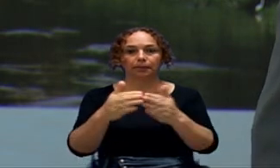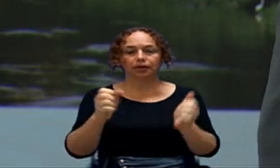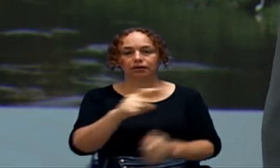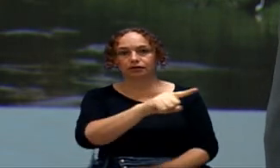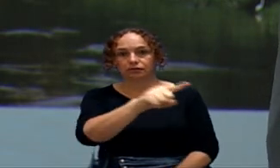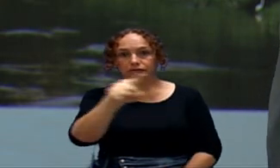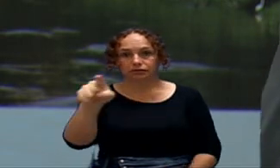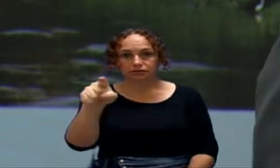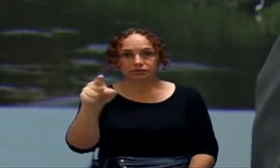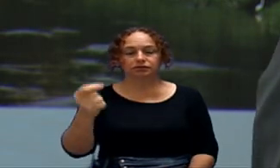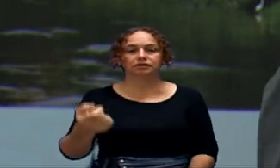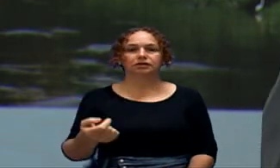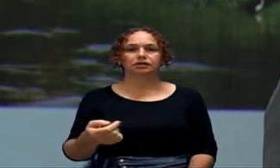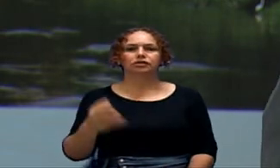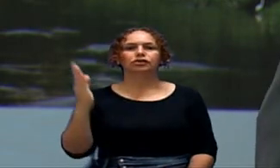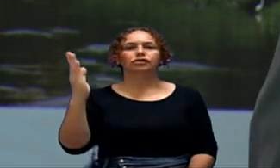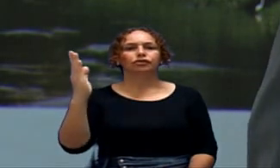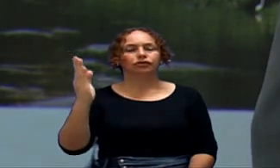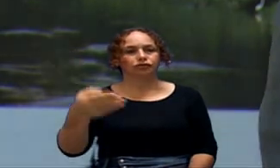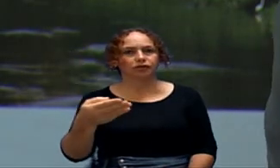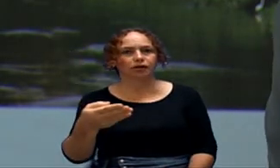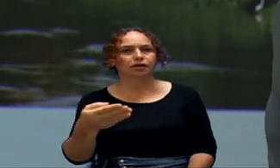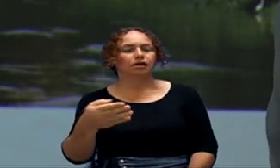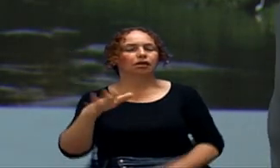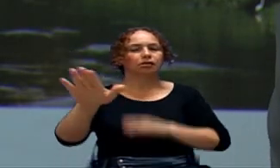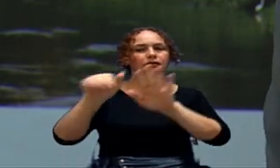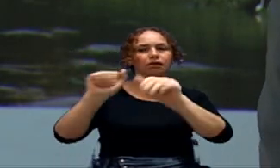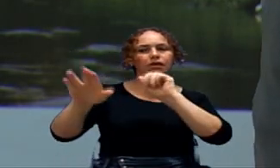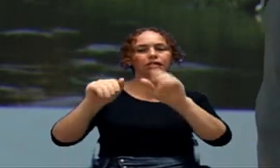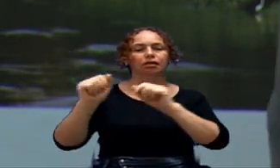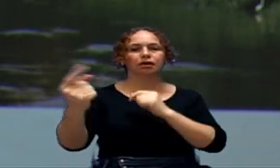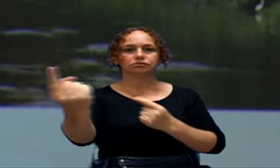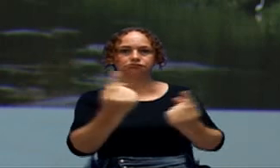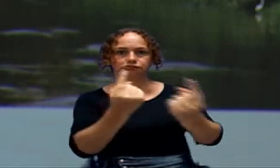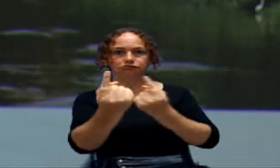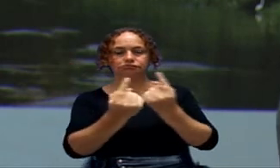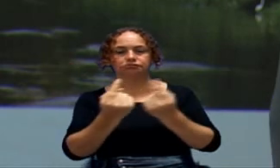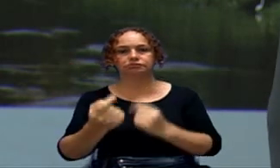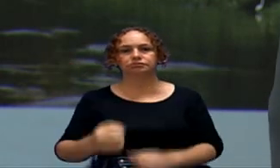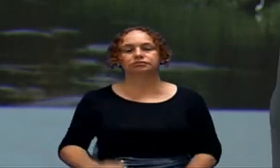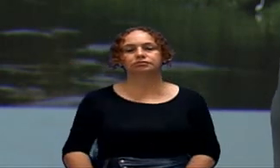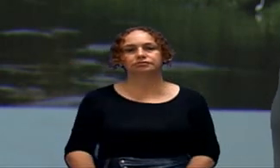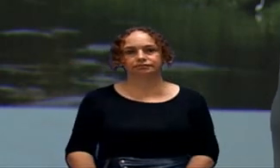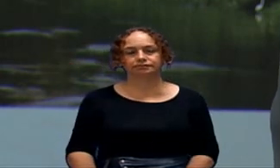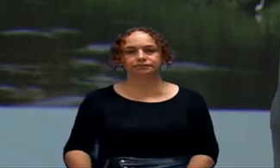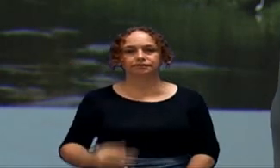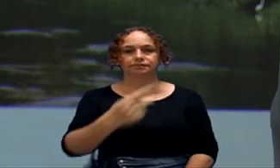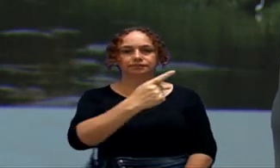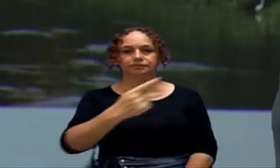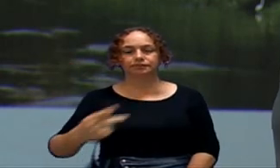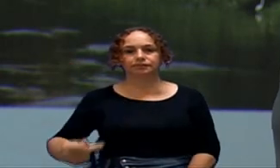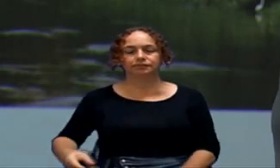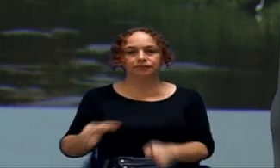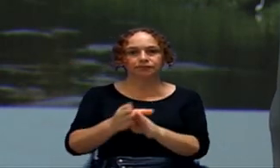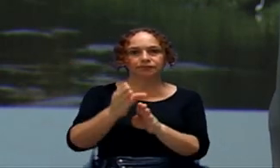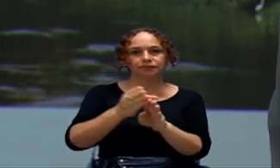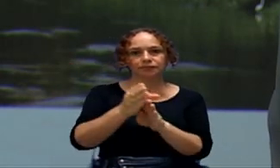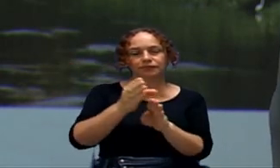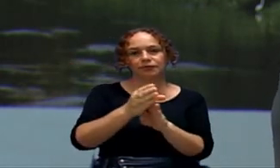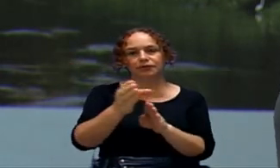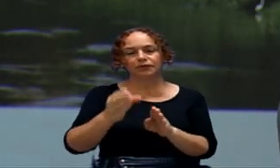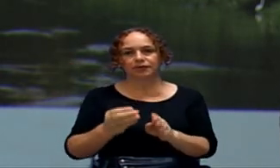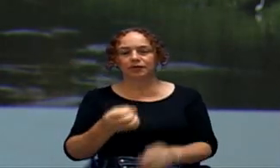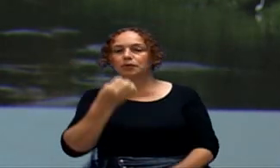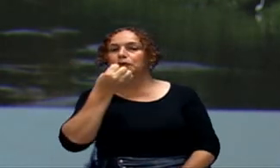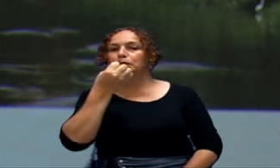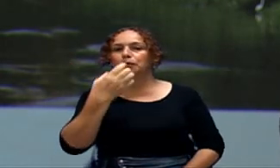sendo nominadas adentrem ao plenário. Presidente do Conselho Municipal de Proteção e Bem-Estar Animal,